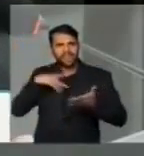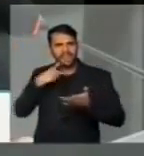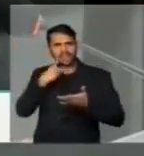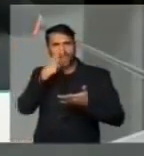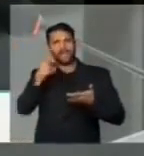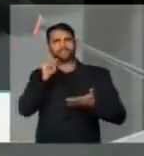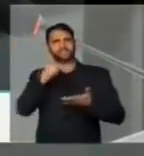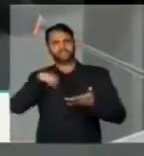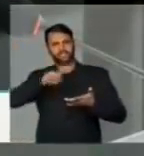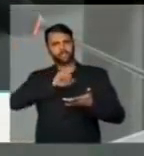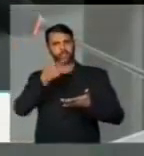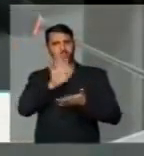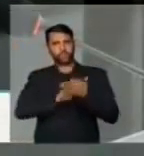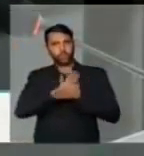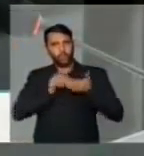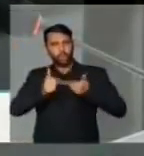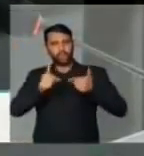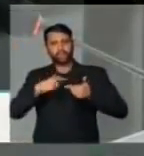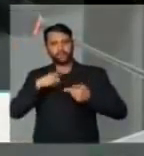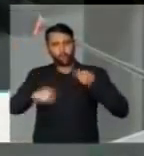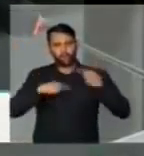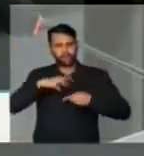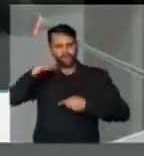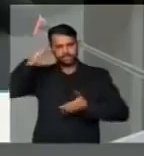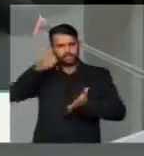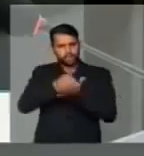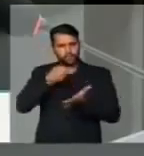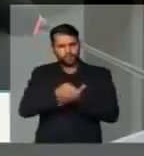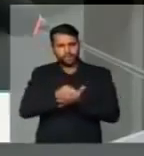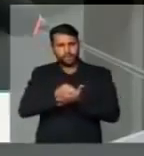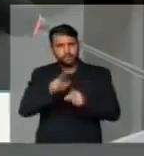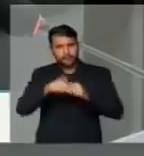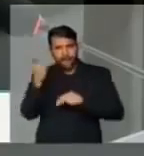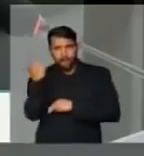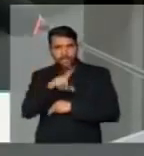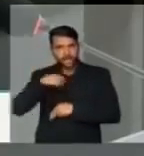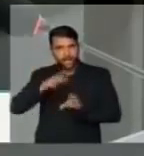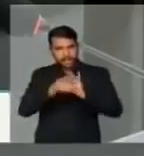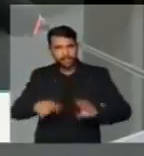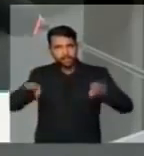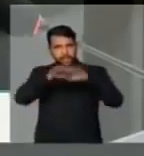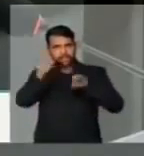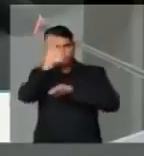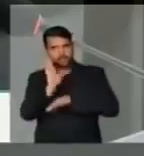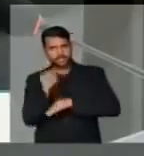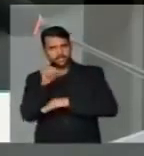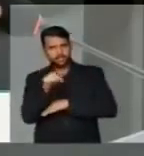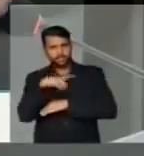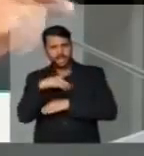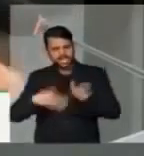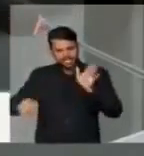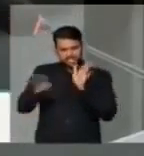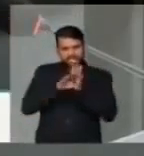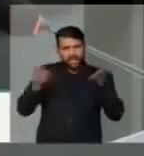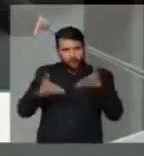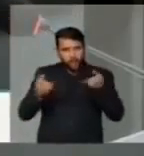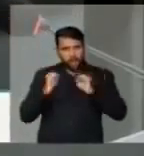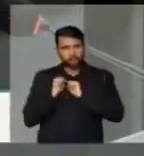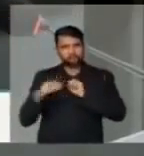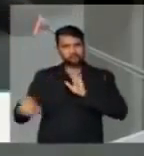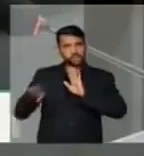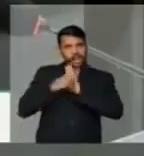chegam à presidência da República e deve dar uma contribuição para a história. O PT com Mensalão, com Petrolão, com Lula